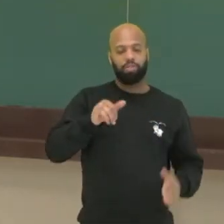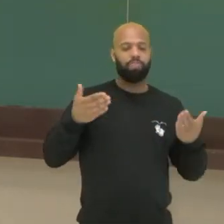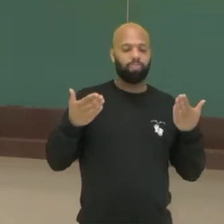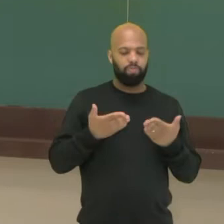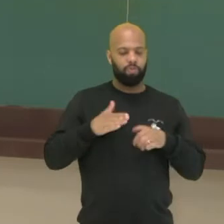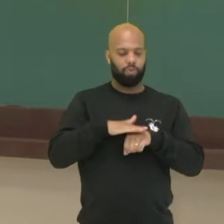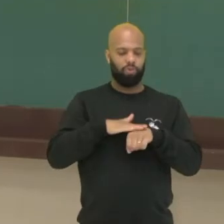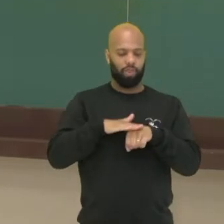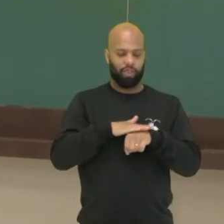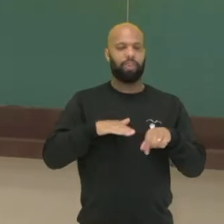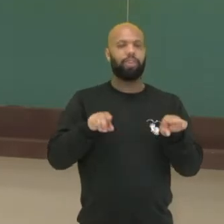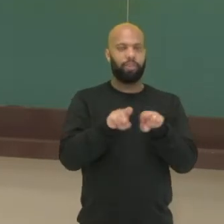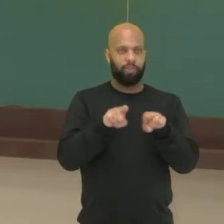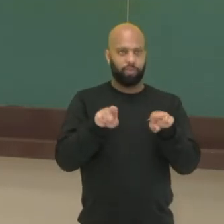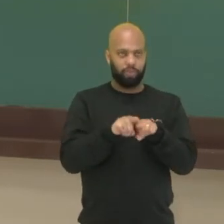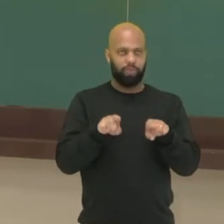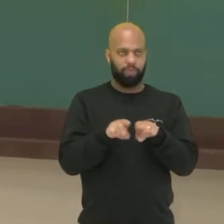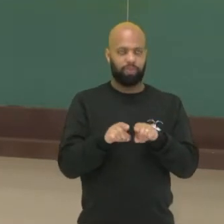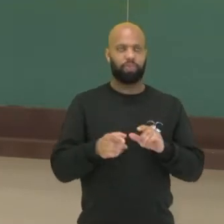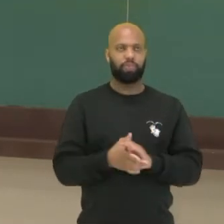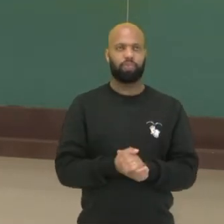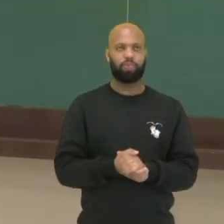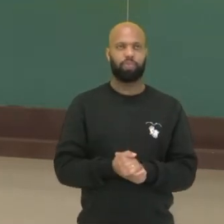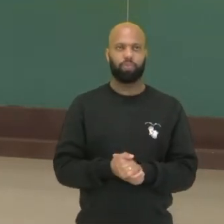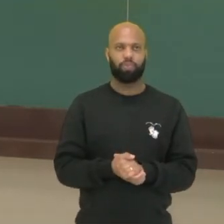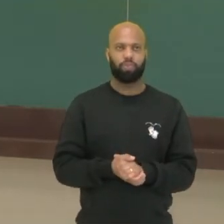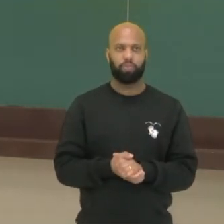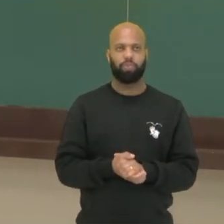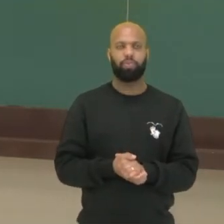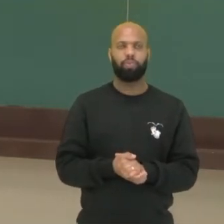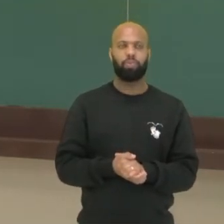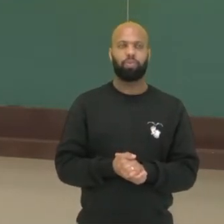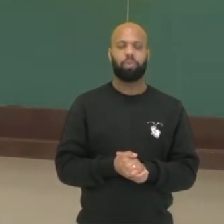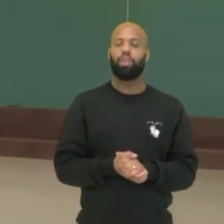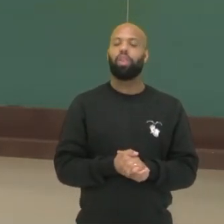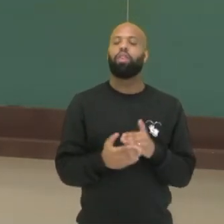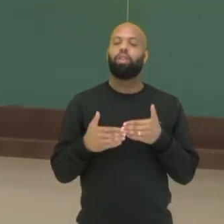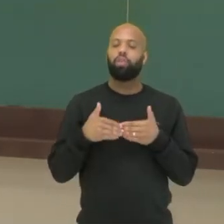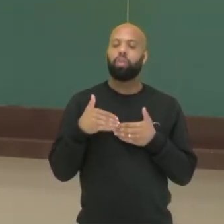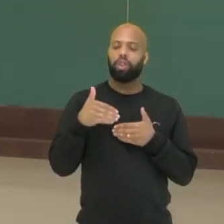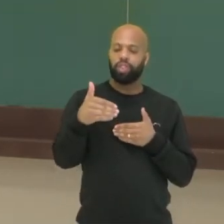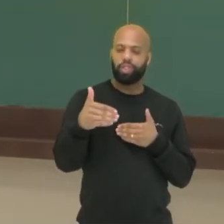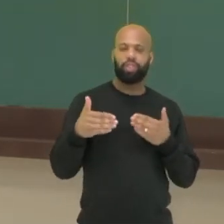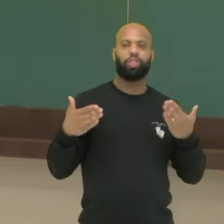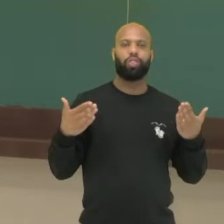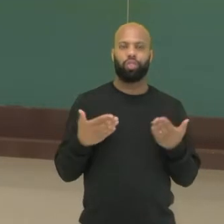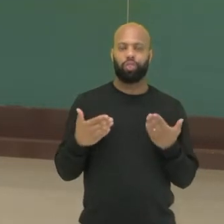pouquinho hoje nessa nossa aula. A partir dessa